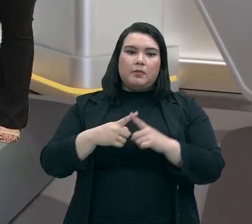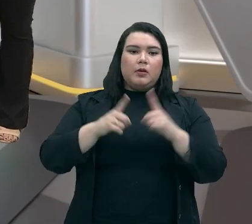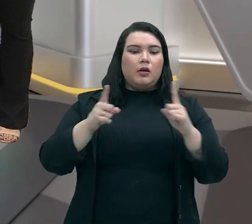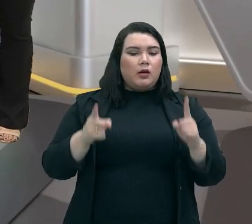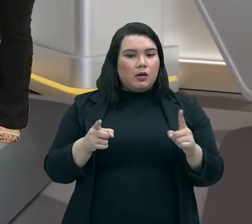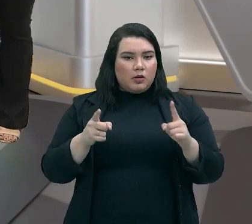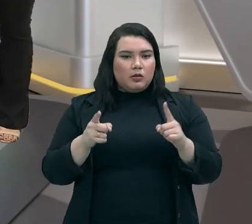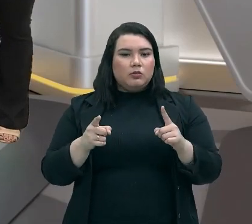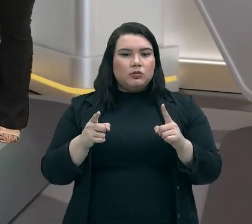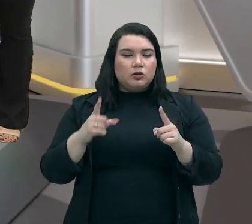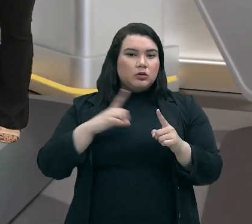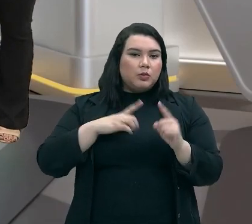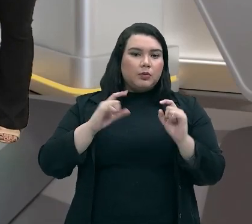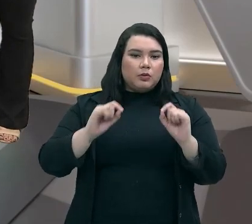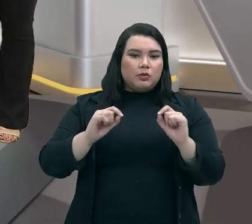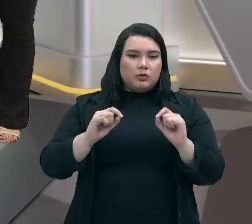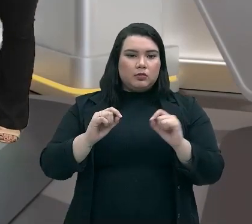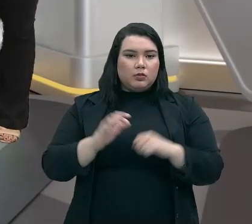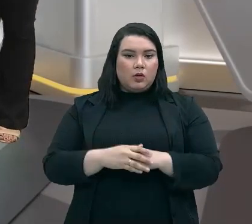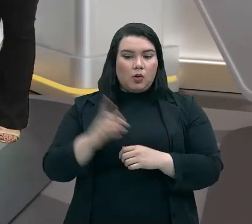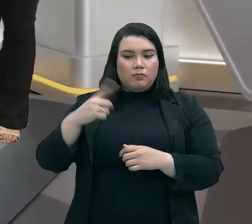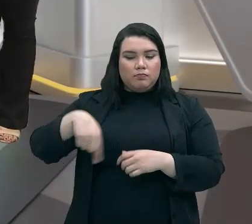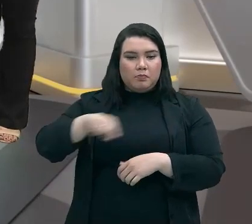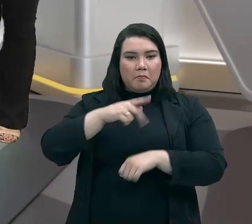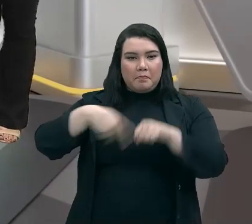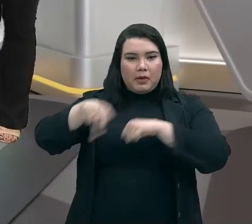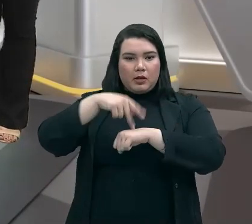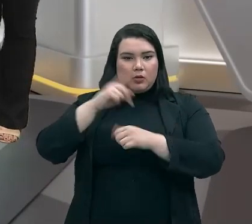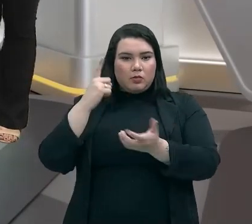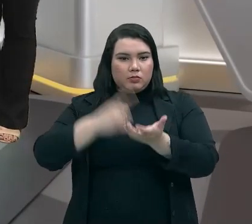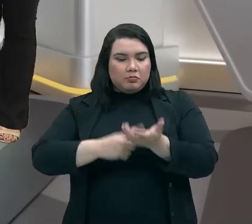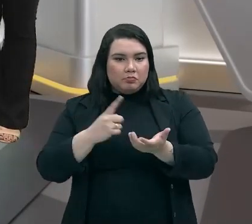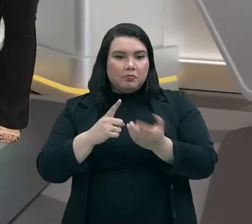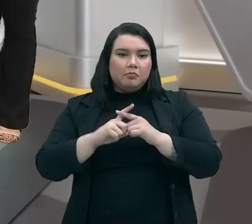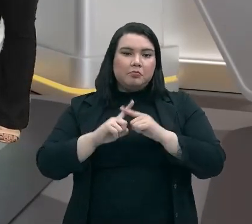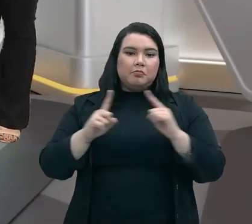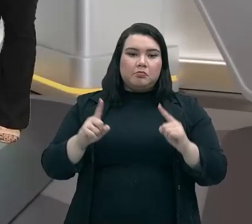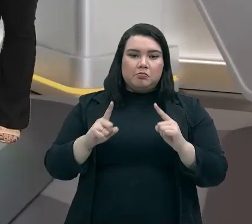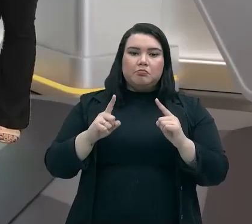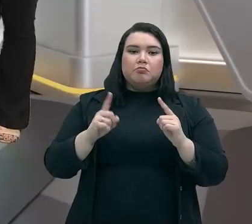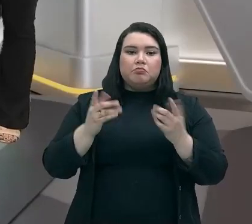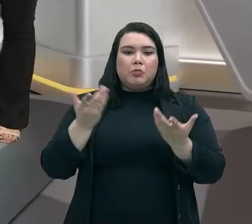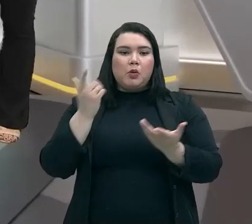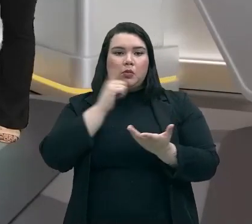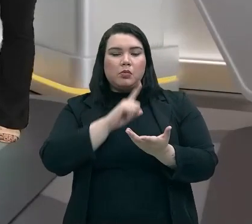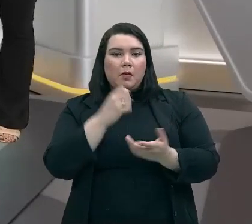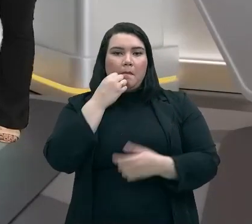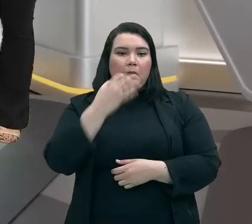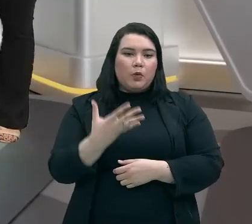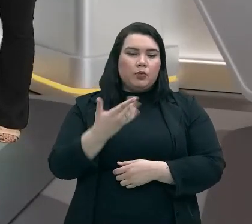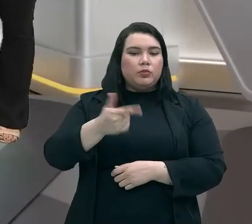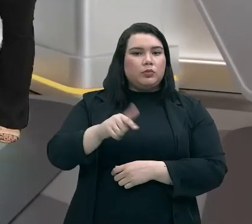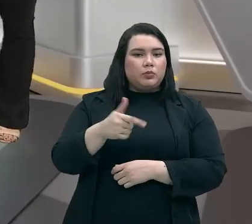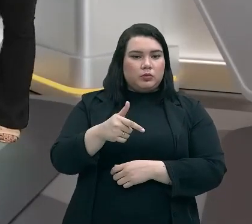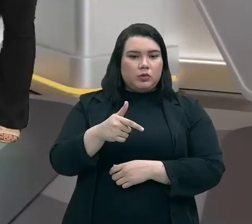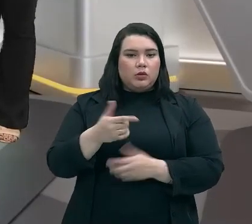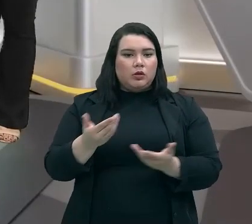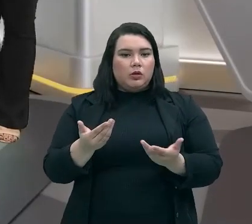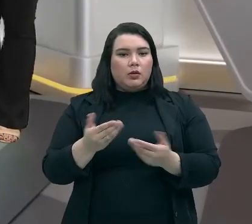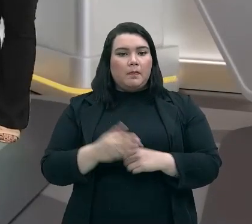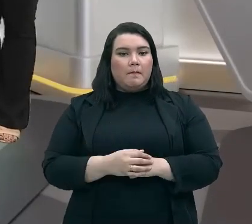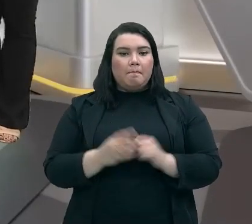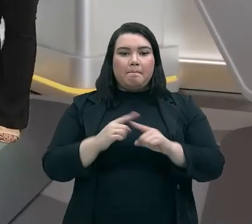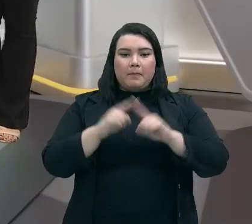né, de todo o comprometimento daqueles países acabou não chegando a um resultado como se imaginava,